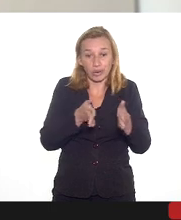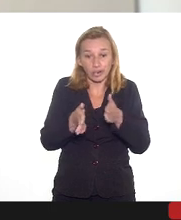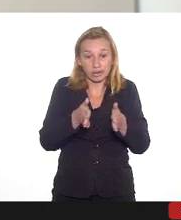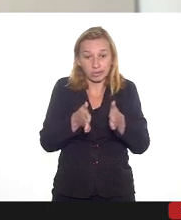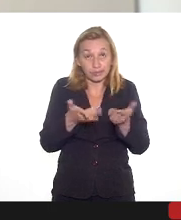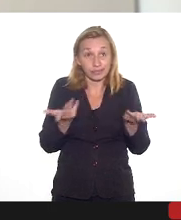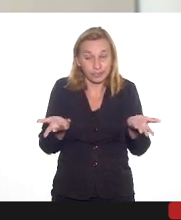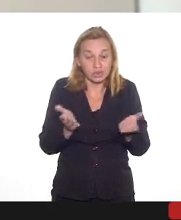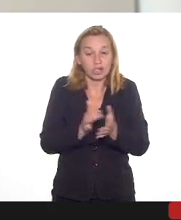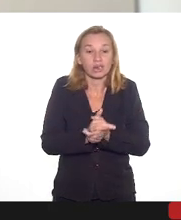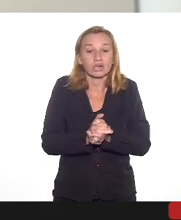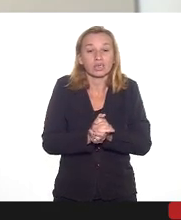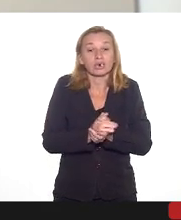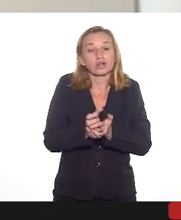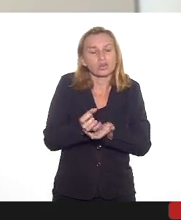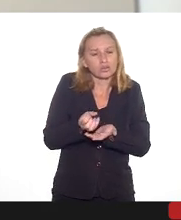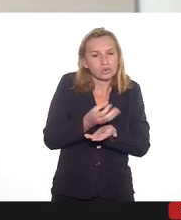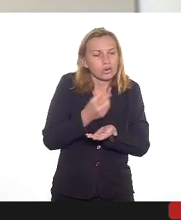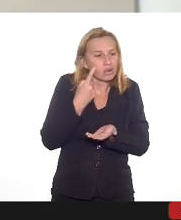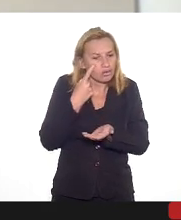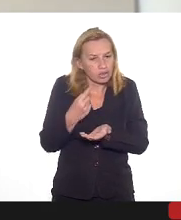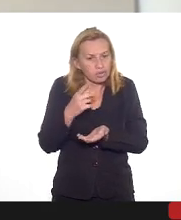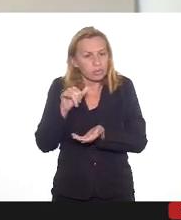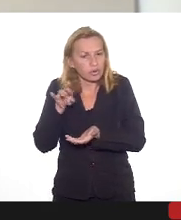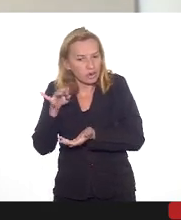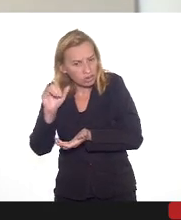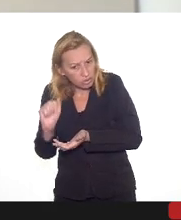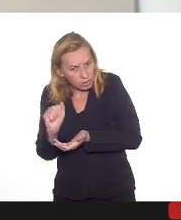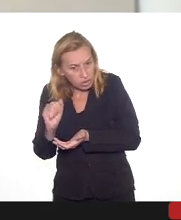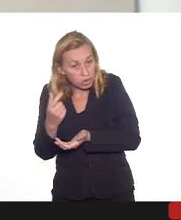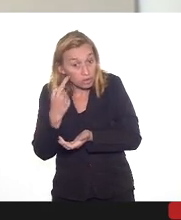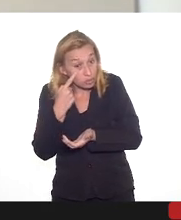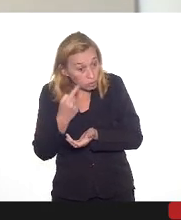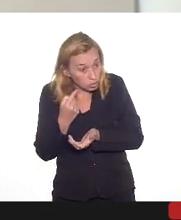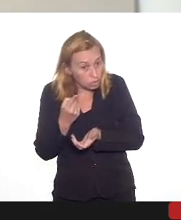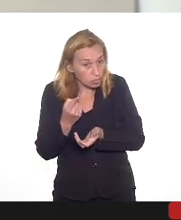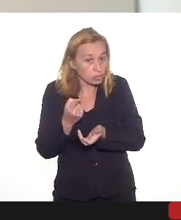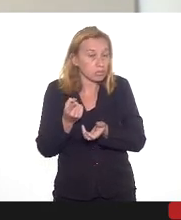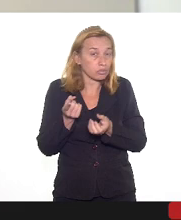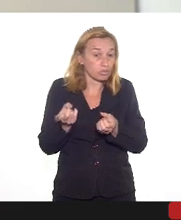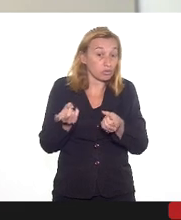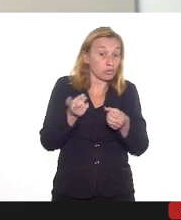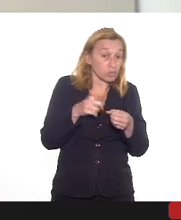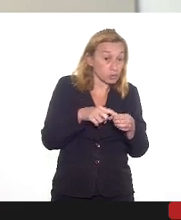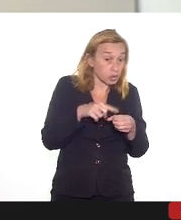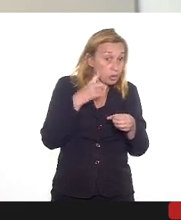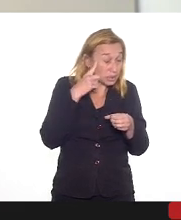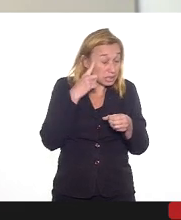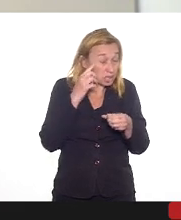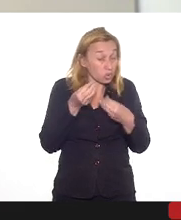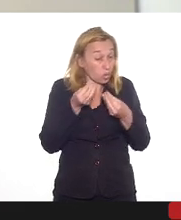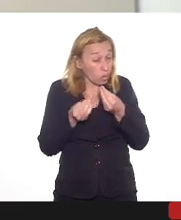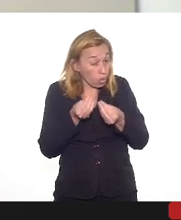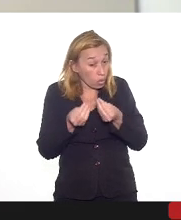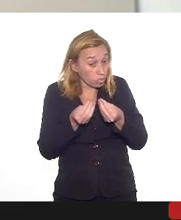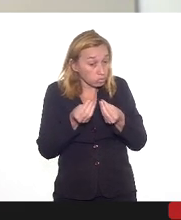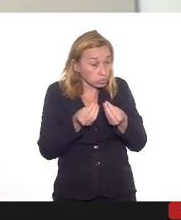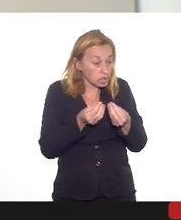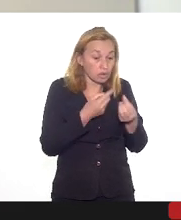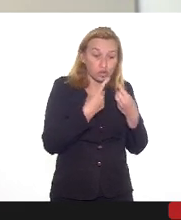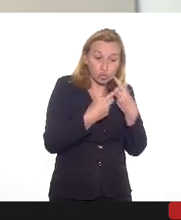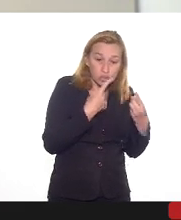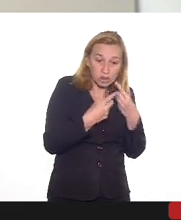sobrestados. Recentemente, a gente viu que a Procuradoria reviu essa posição. Como é que está isso? Como é que está esse debate na SEDUC? Porque,